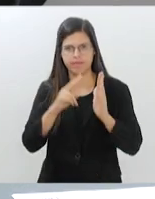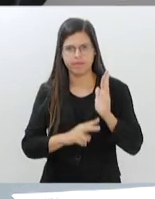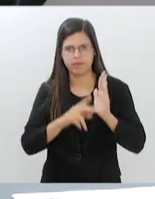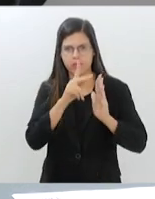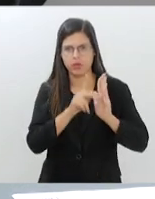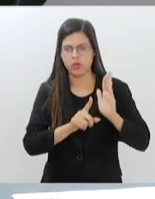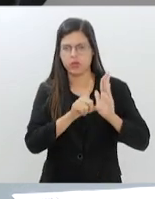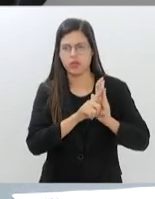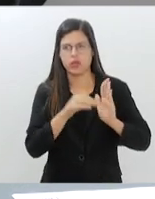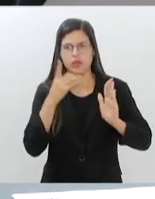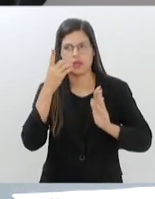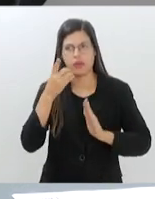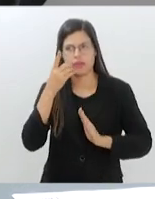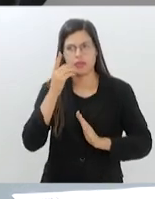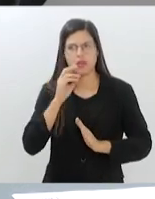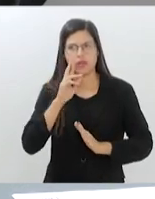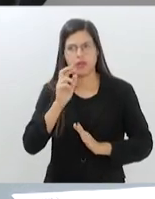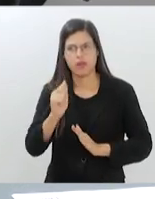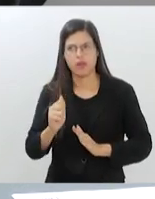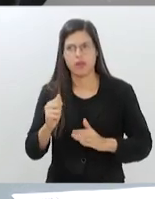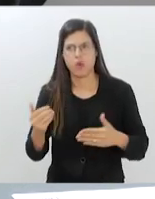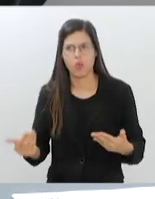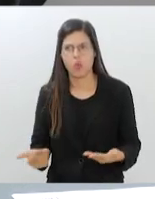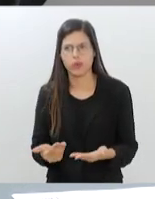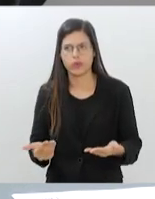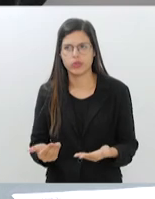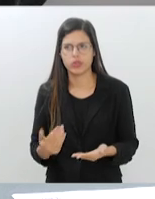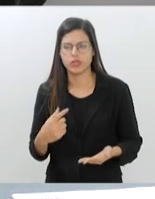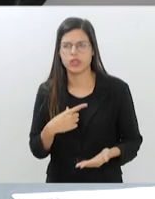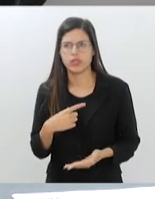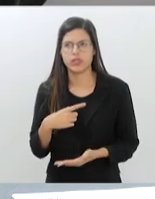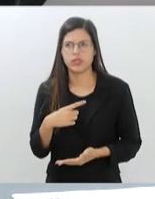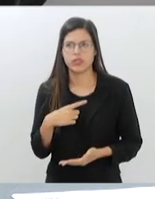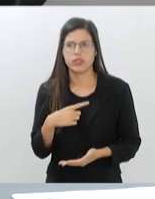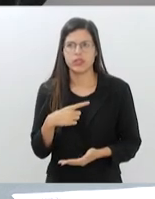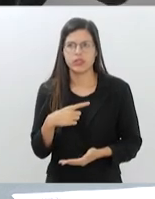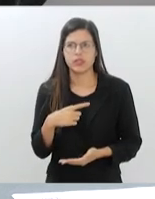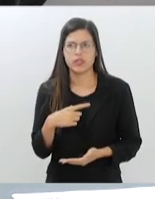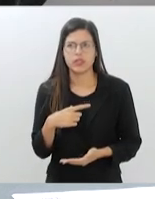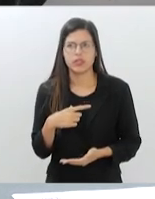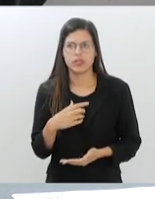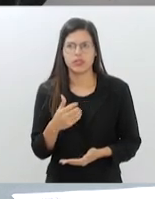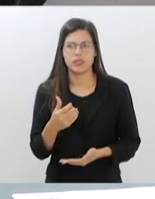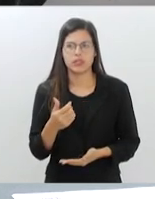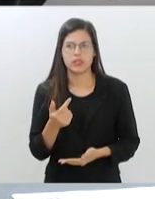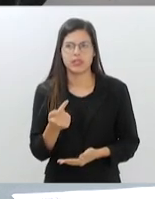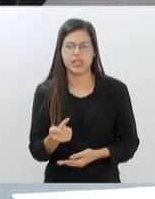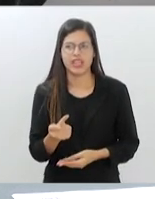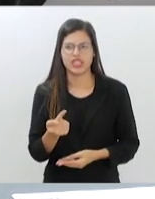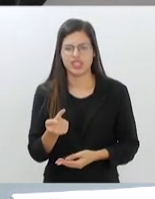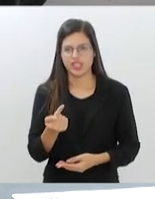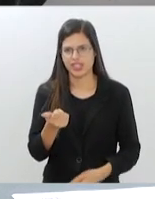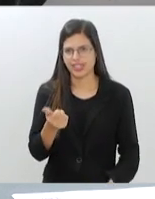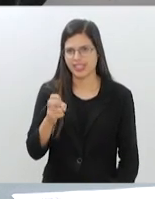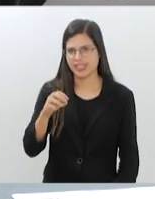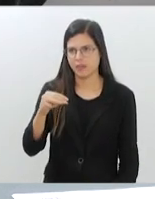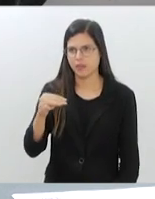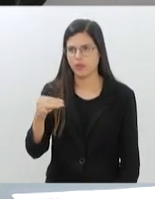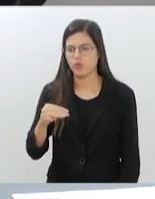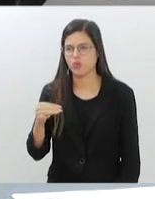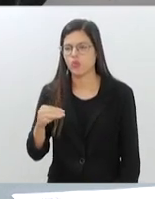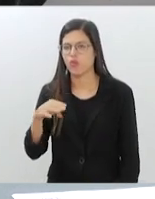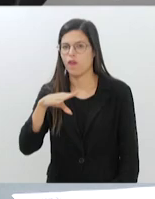amorinha hoje tem às 7 19:15 Vasco e